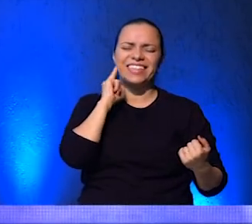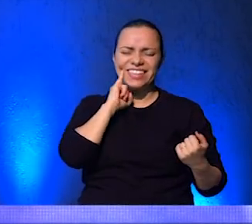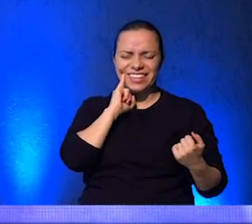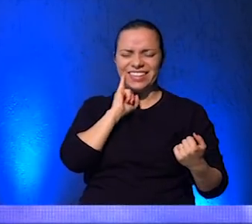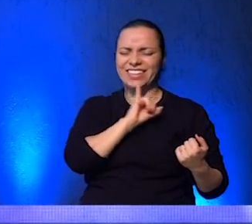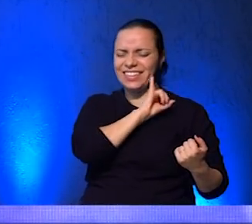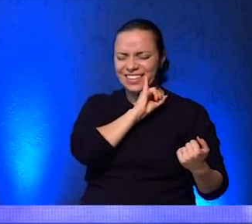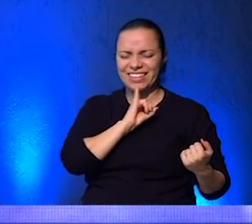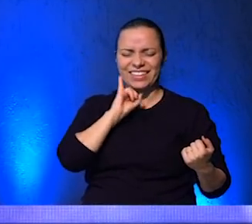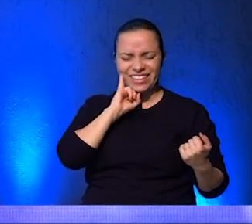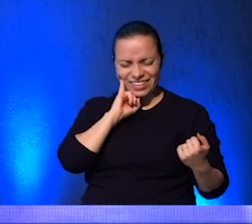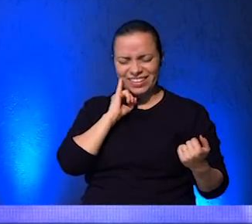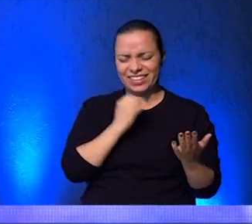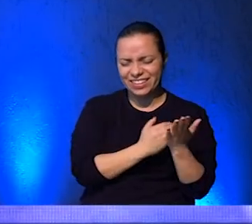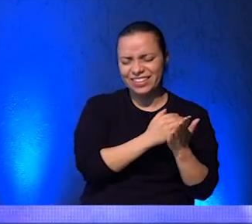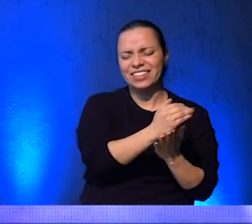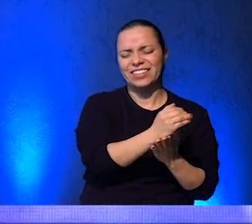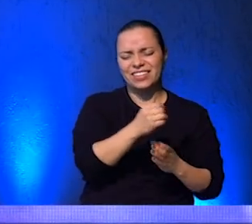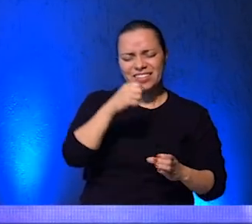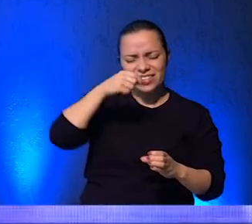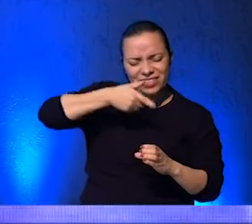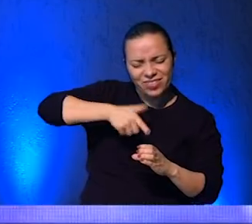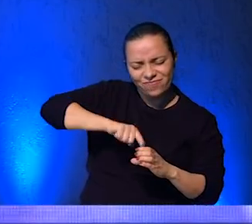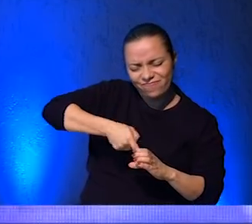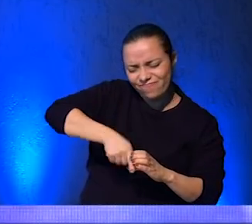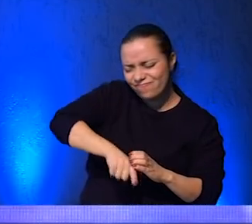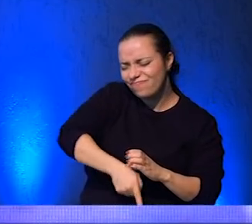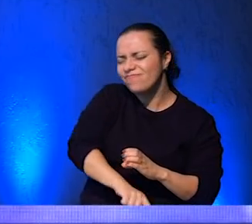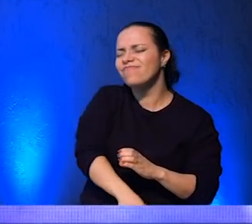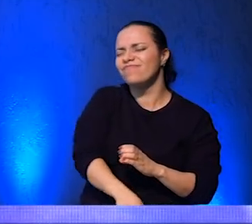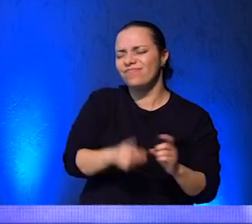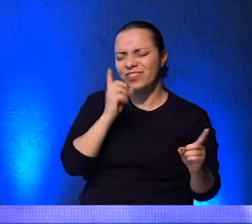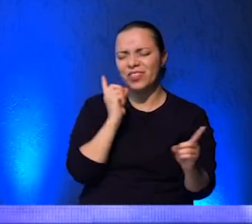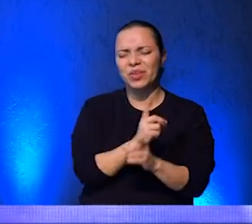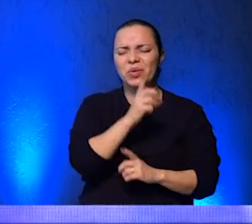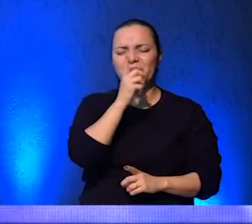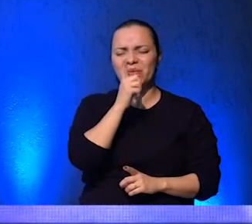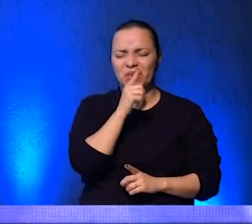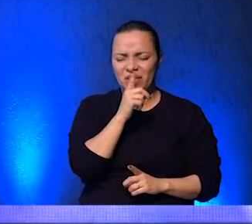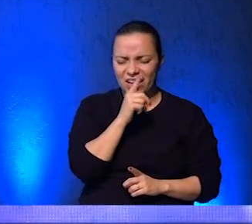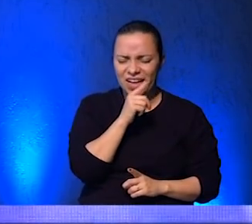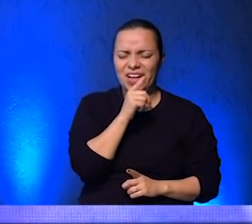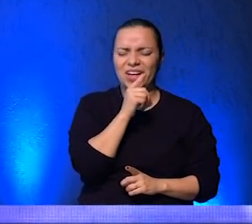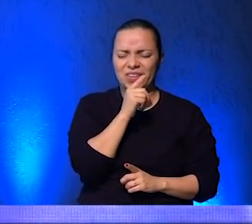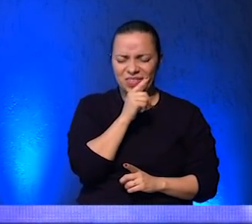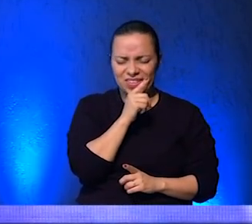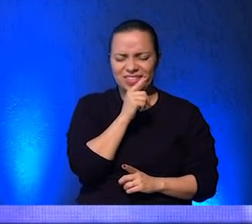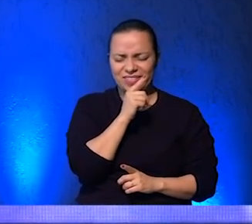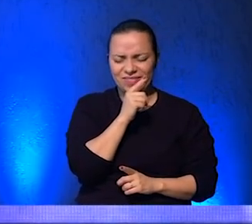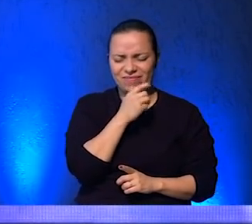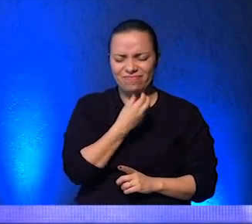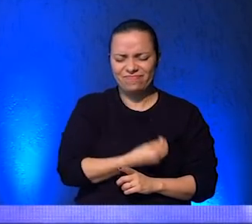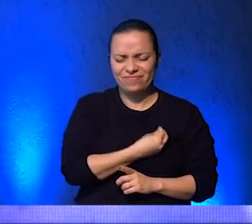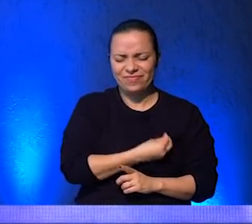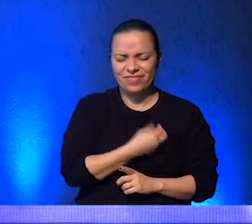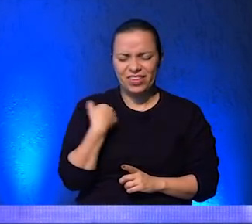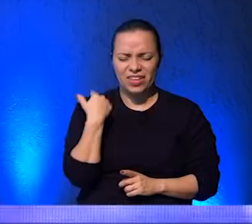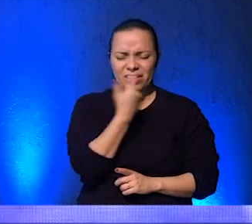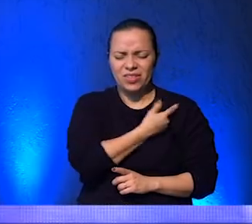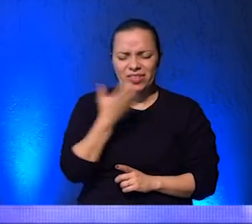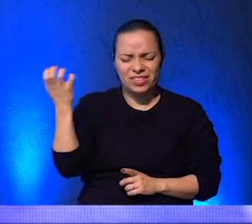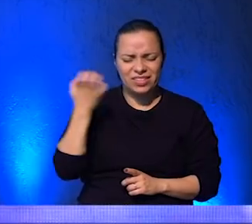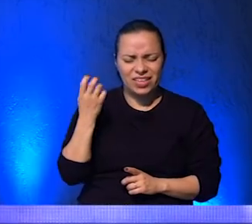poços entulhados e cavar novos poços a tv a pensão senhor a